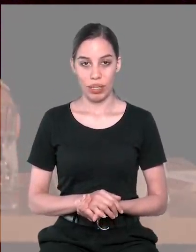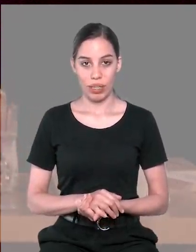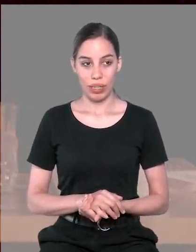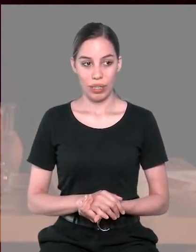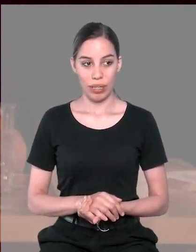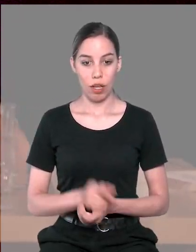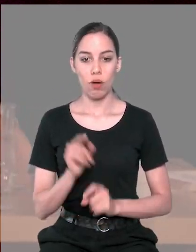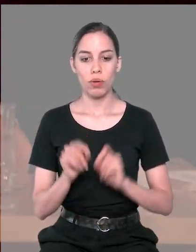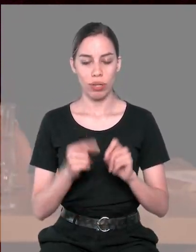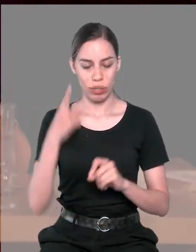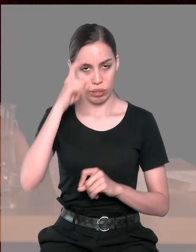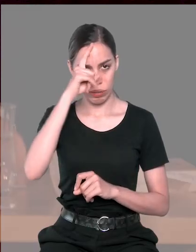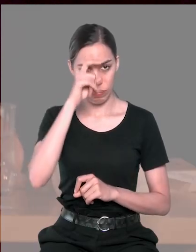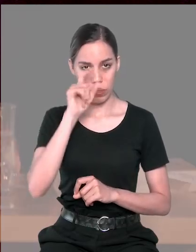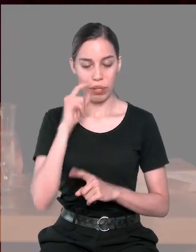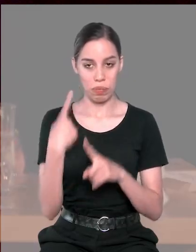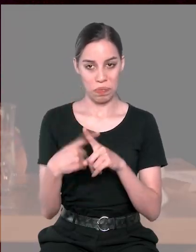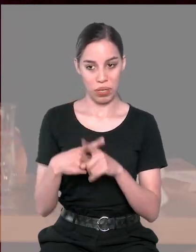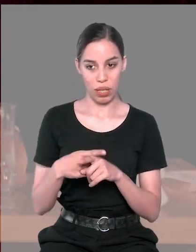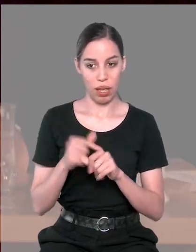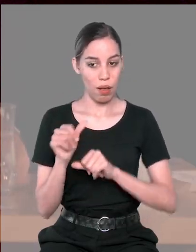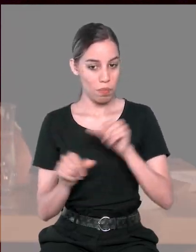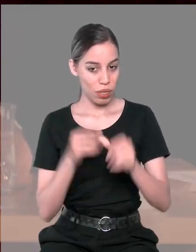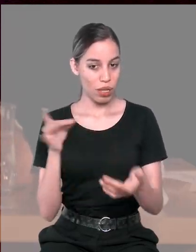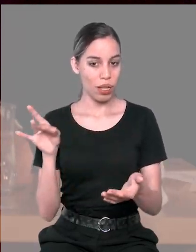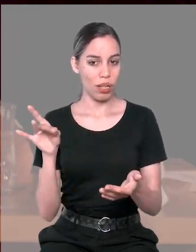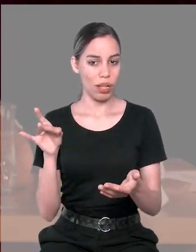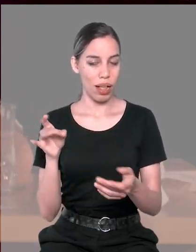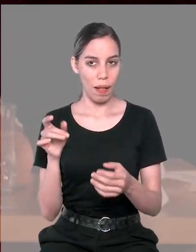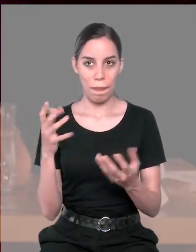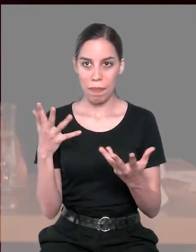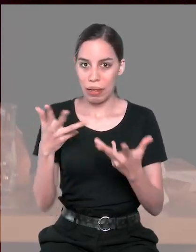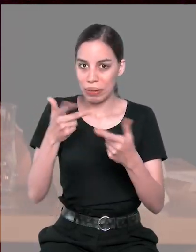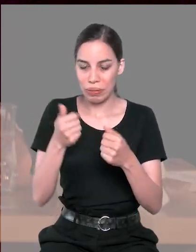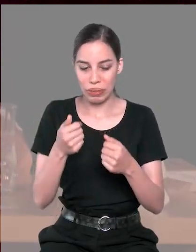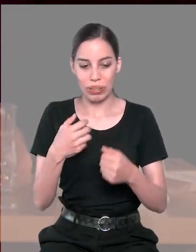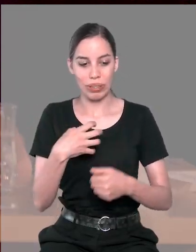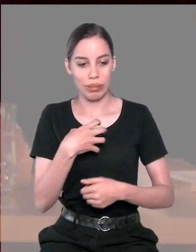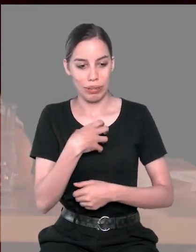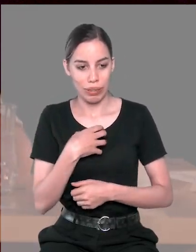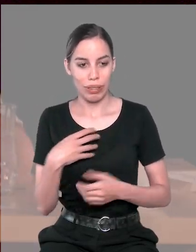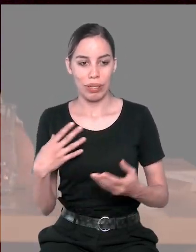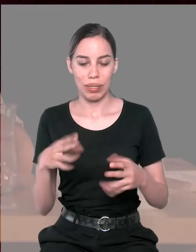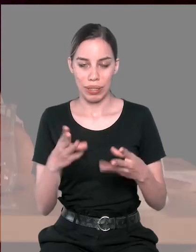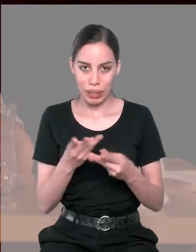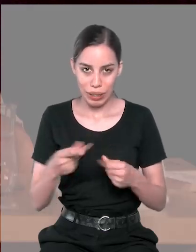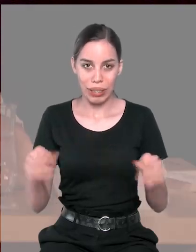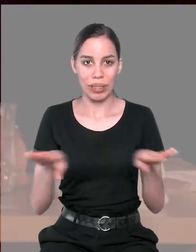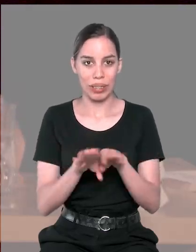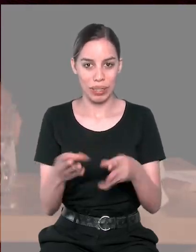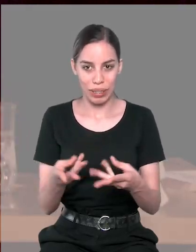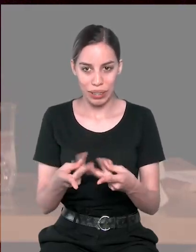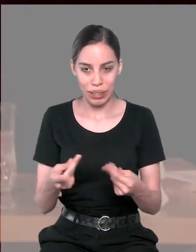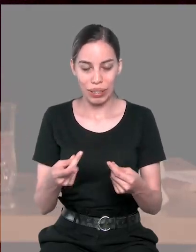Gente, o que é difícil no Valéry? É que assim, a variação é incrível, mas o ato também. Você tem sensibilidade, mas você tem sistema junto.